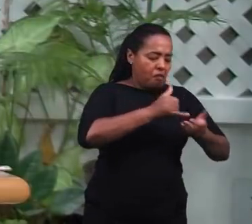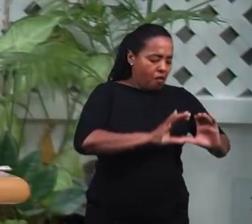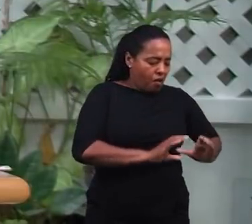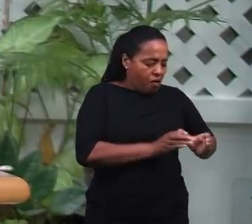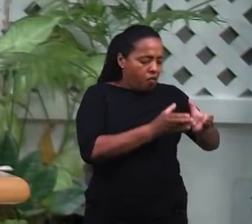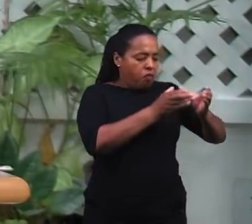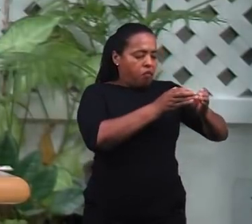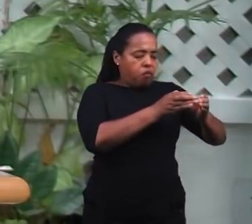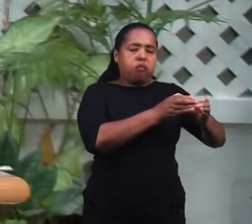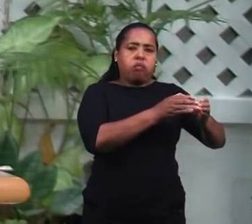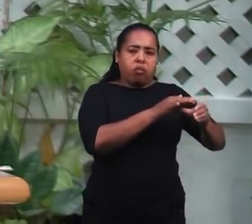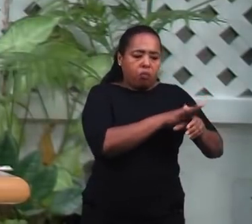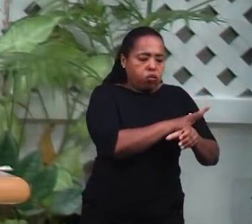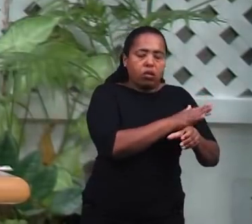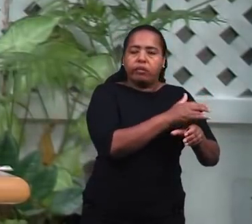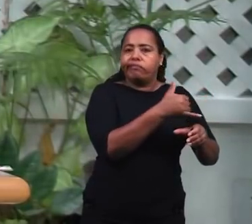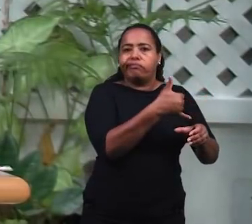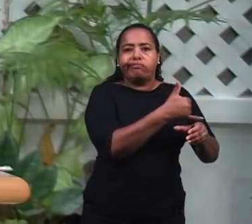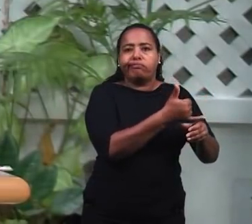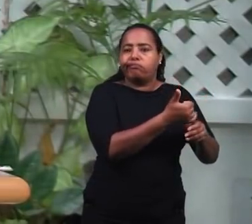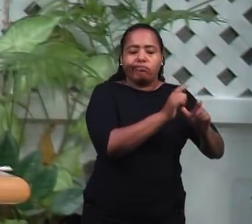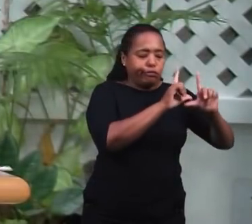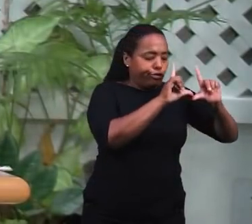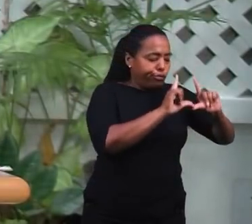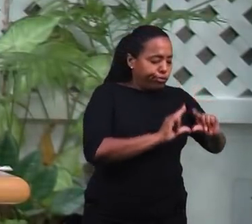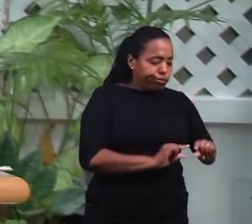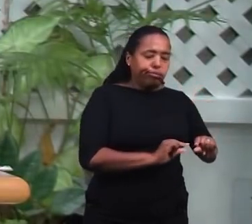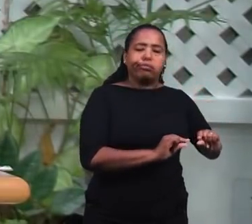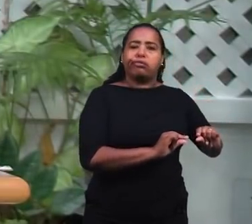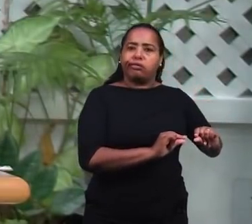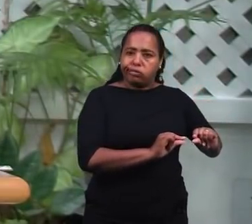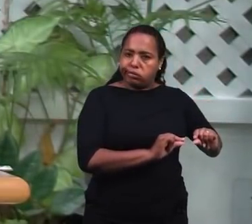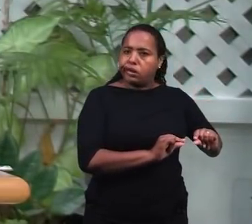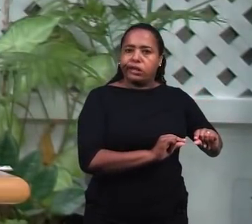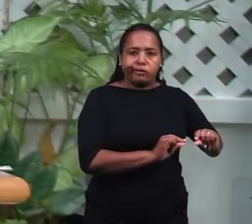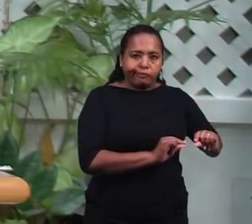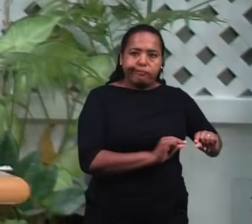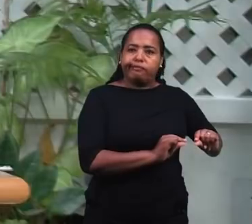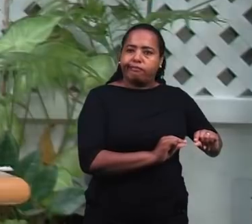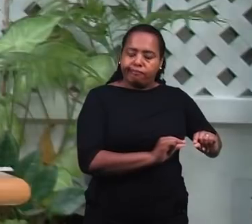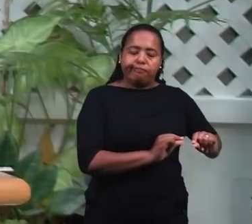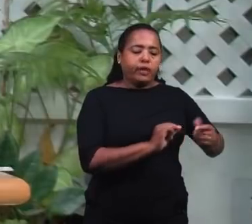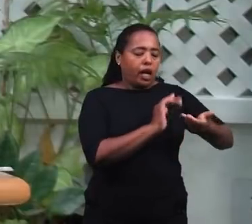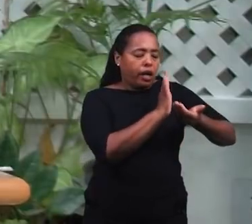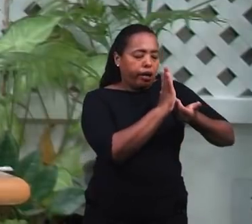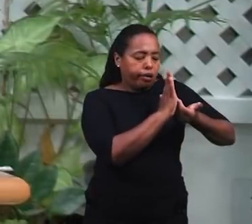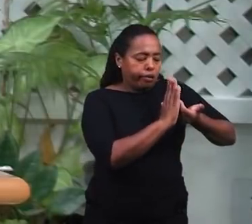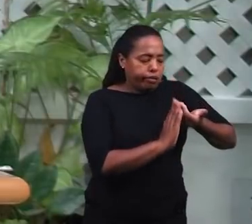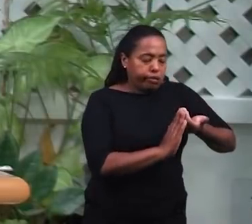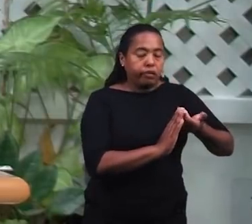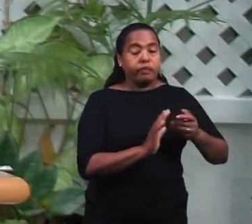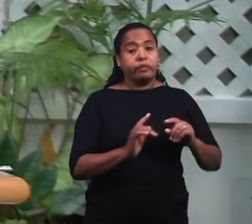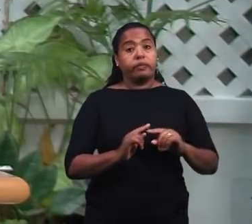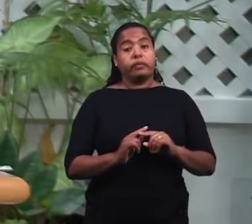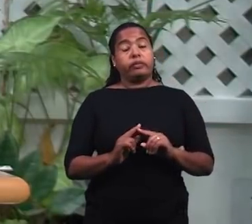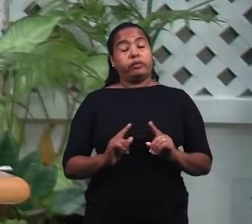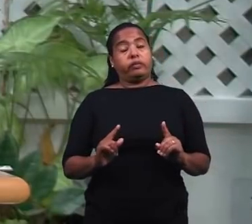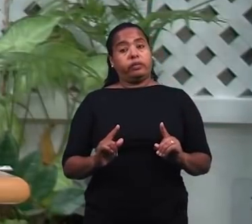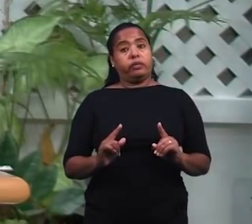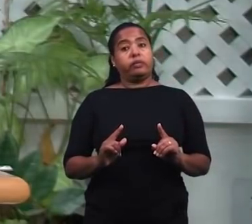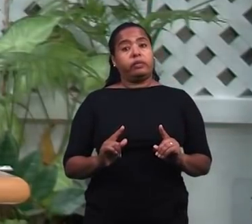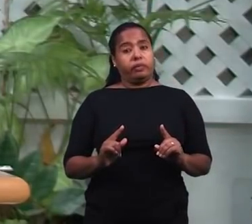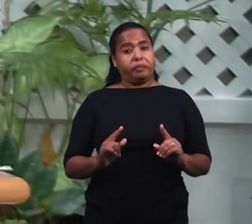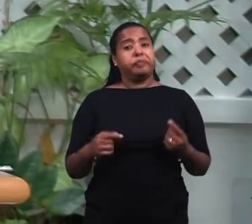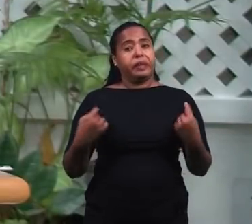não se abasteceram com o óleo em suas candeias, não tinham reserva. Meus irmãos, nessa hora